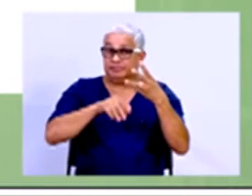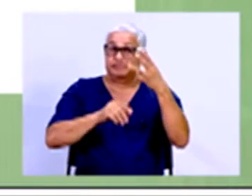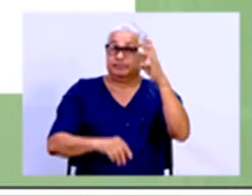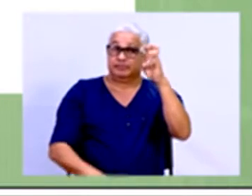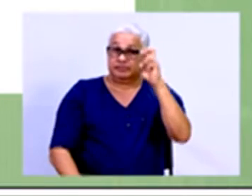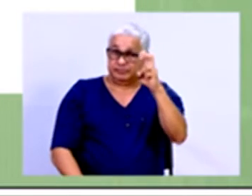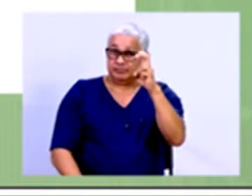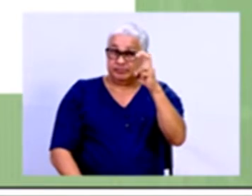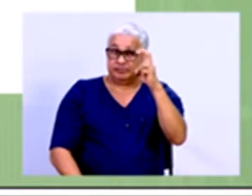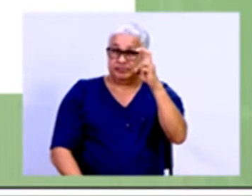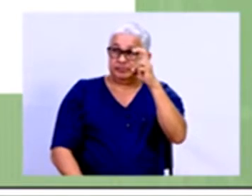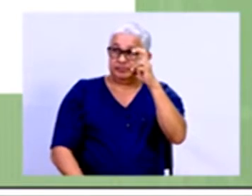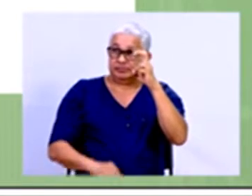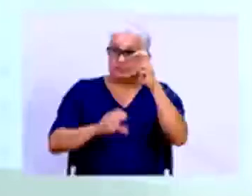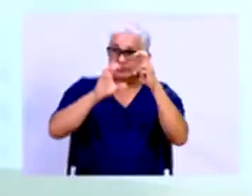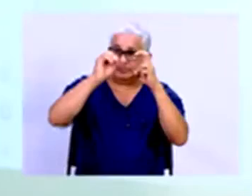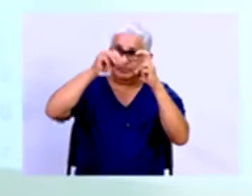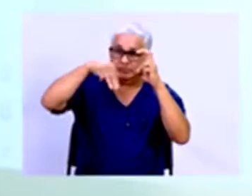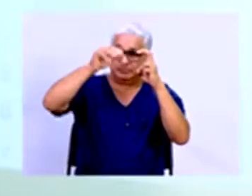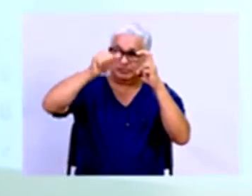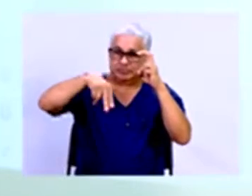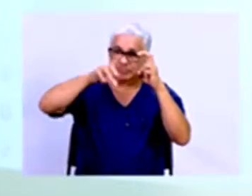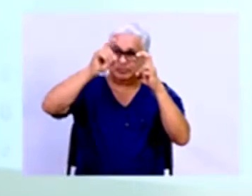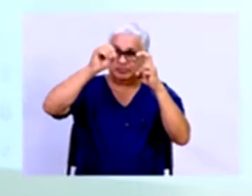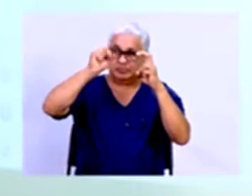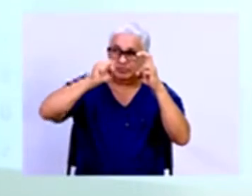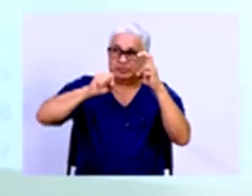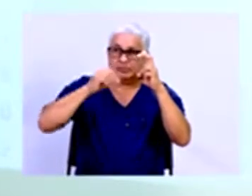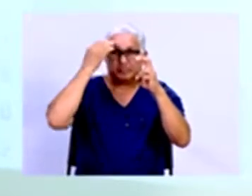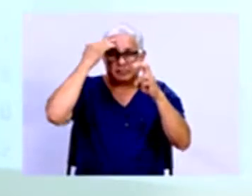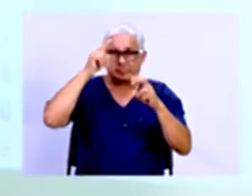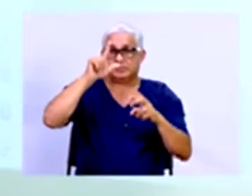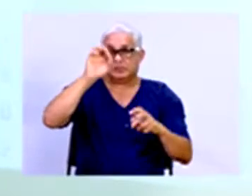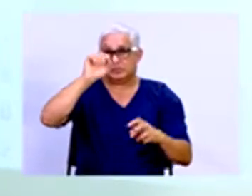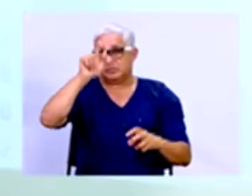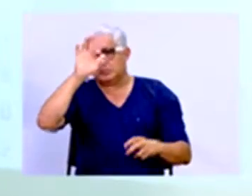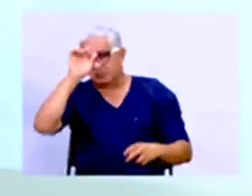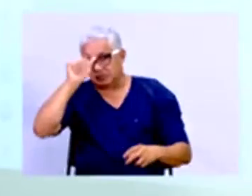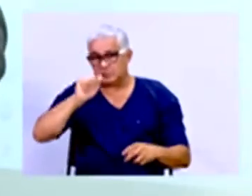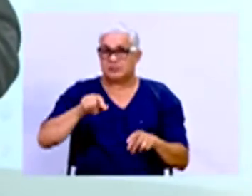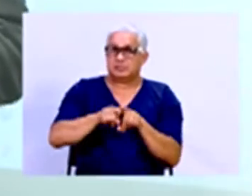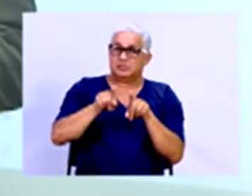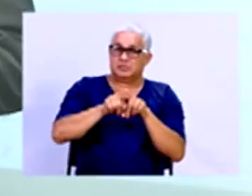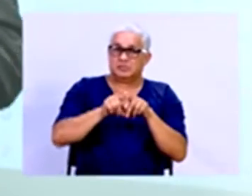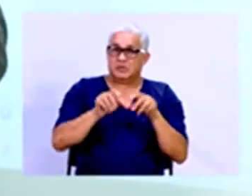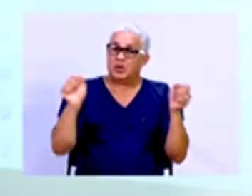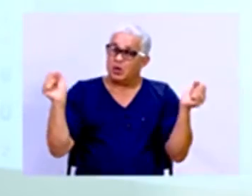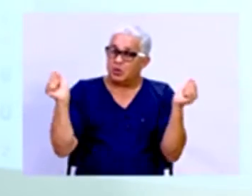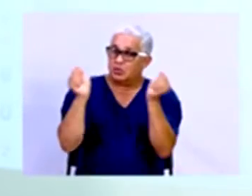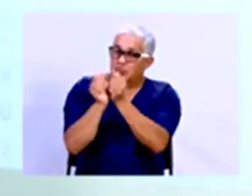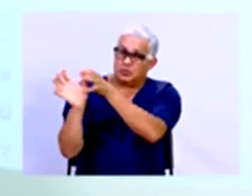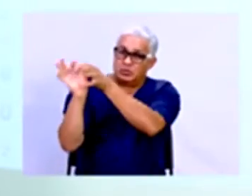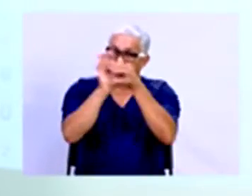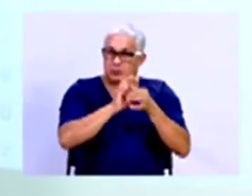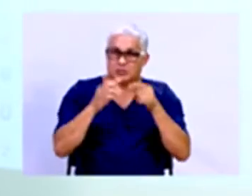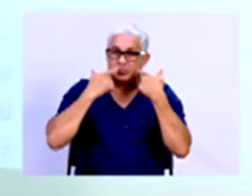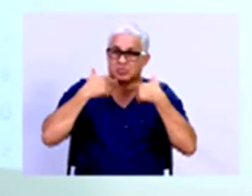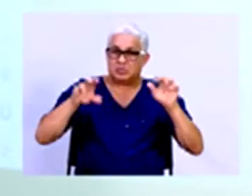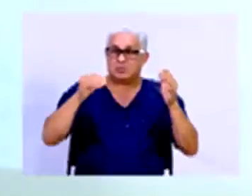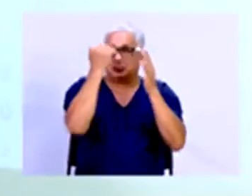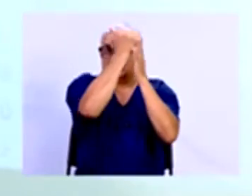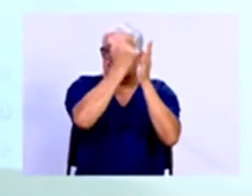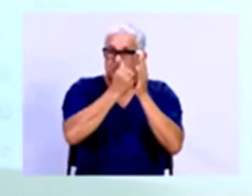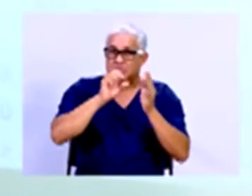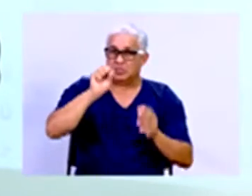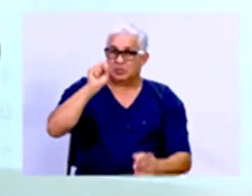que são principais para a gente entender a lógica associada à linguagem de programação. Então, como eu falei sobre sintaxe, né? O